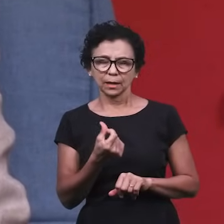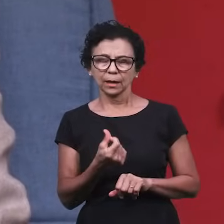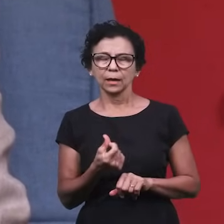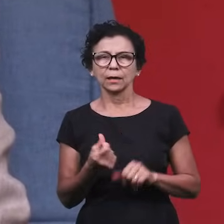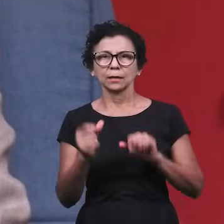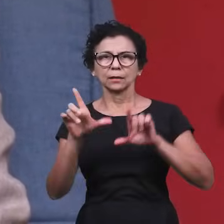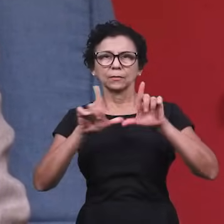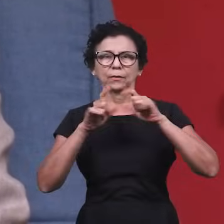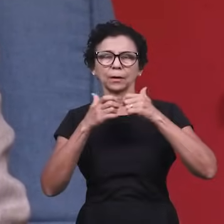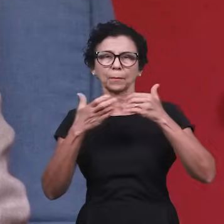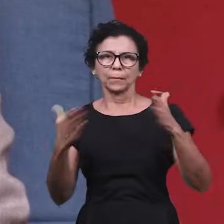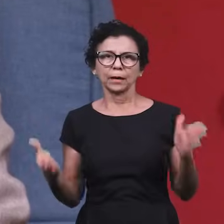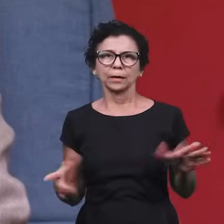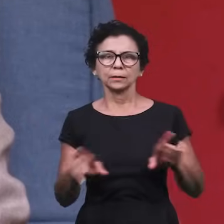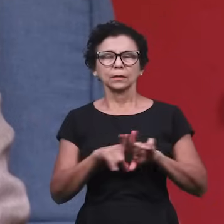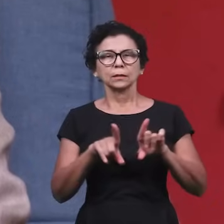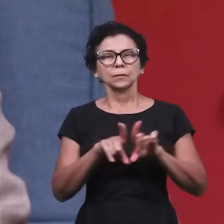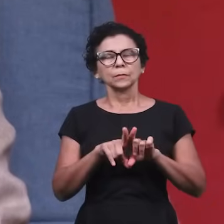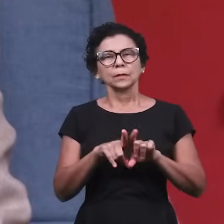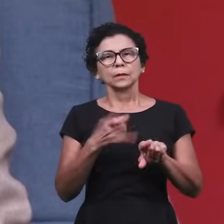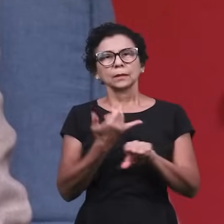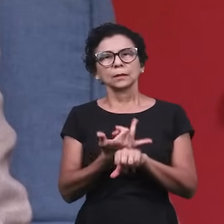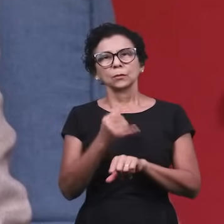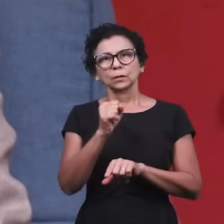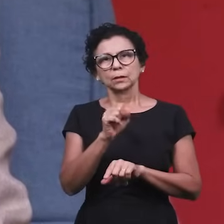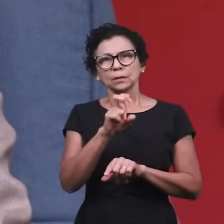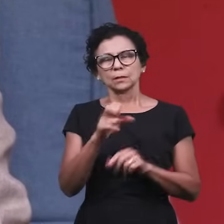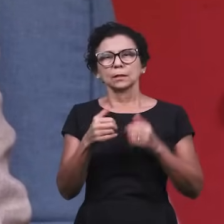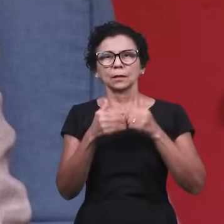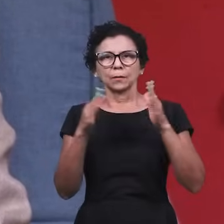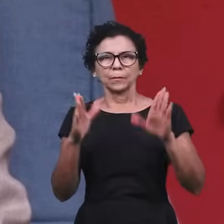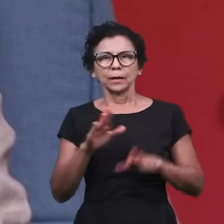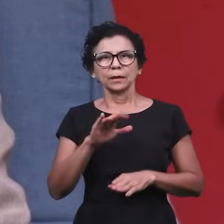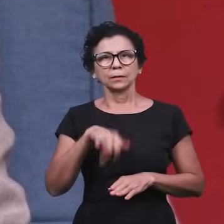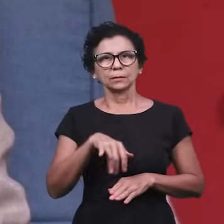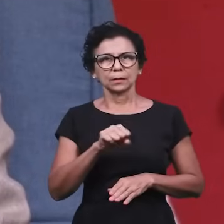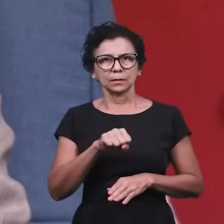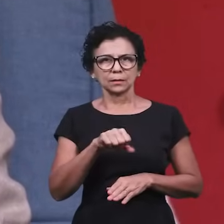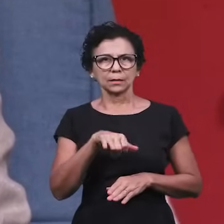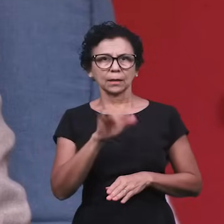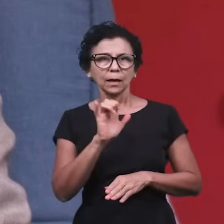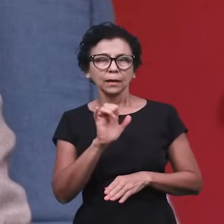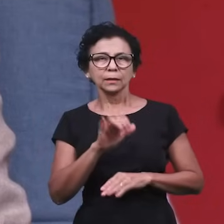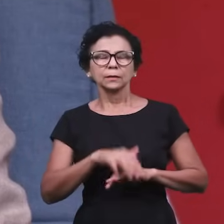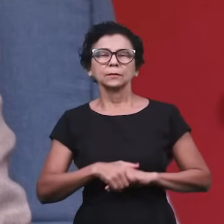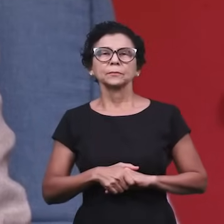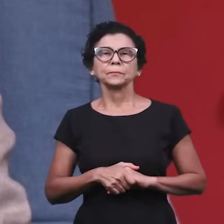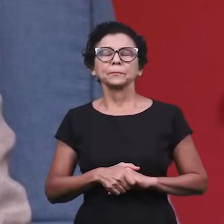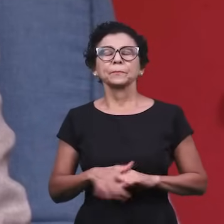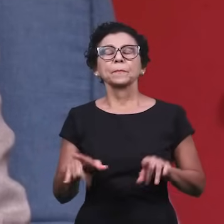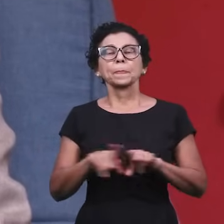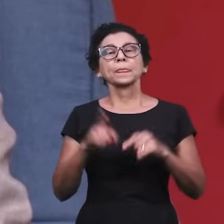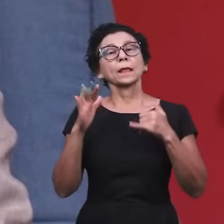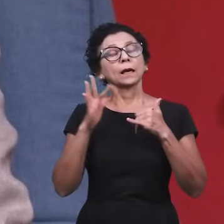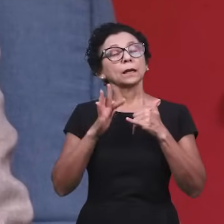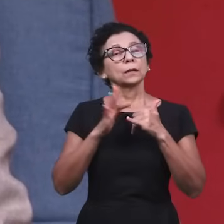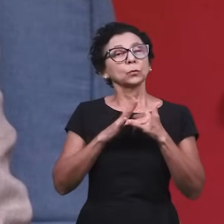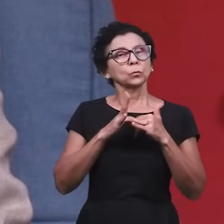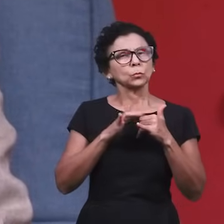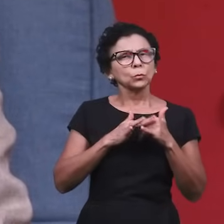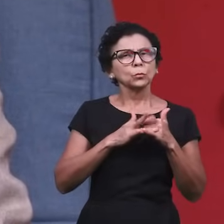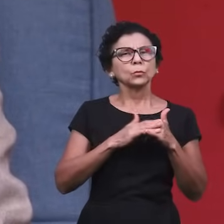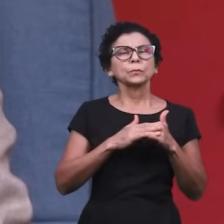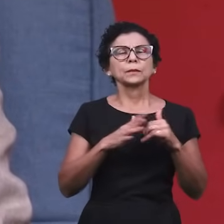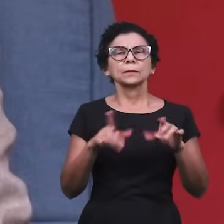ou 85 da Sky, também aqueles irmãos que nos veem pelas plataformas como YouTube, não só